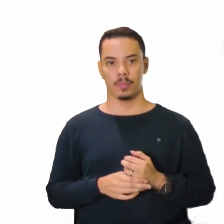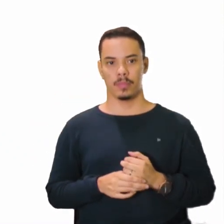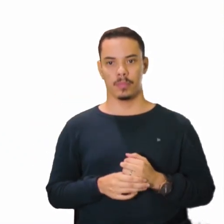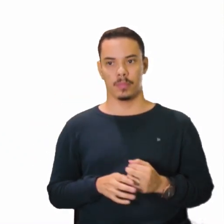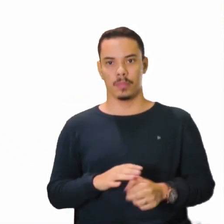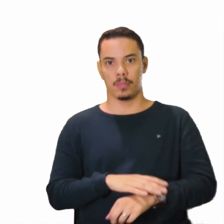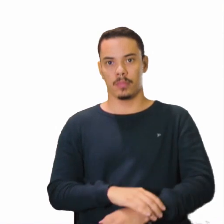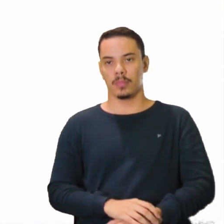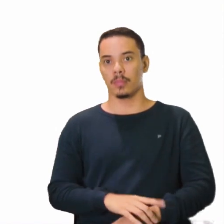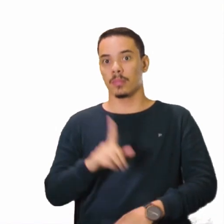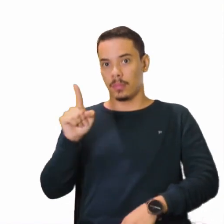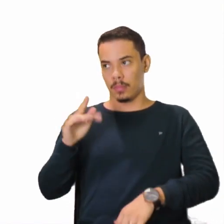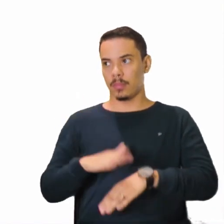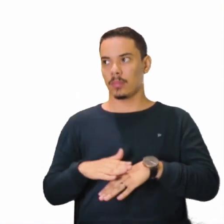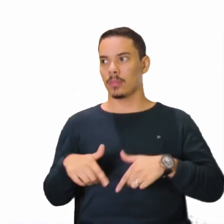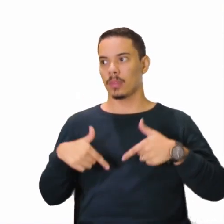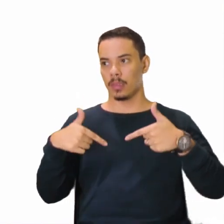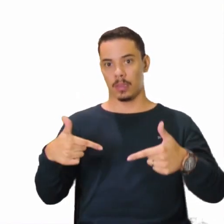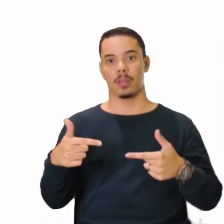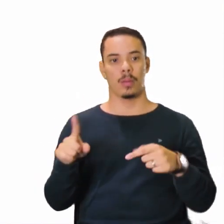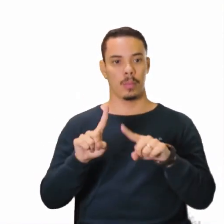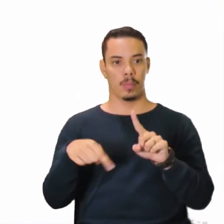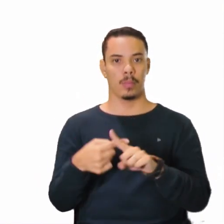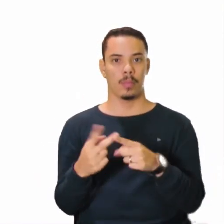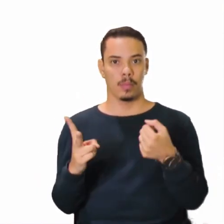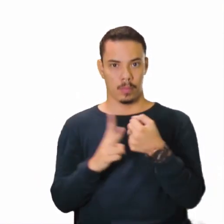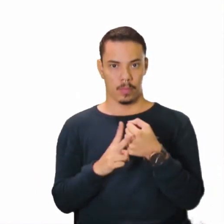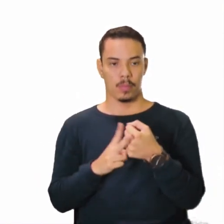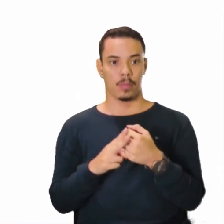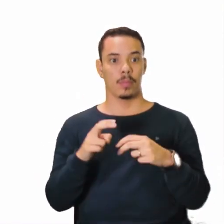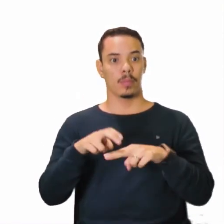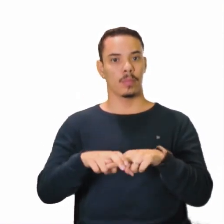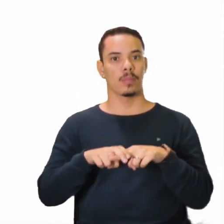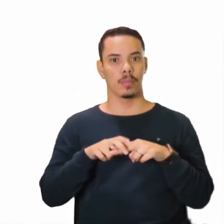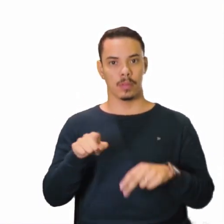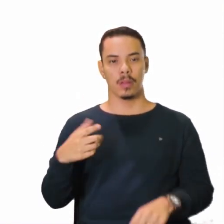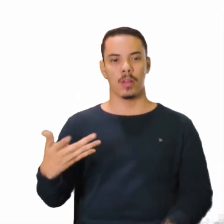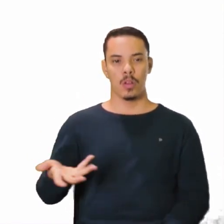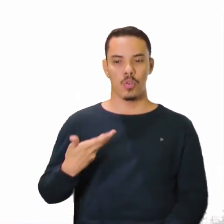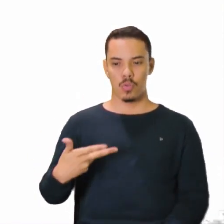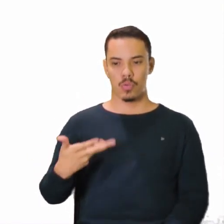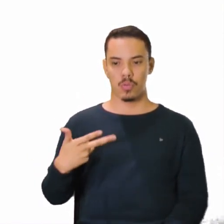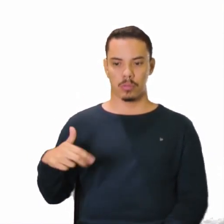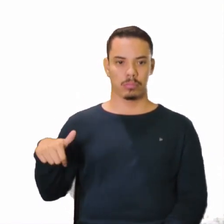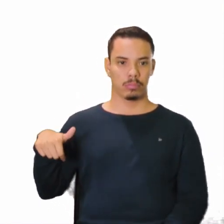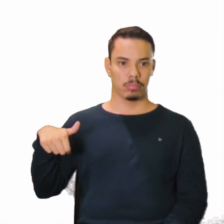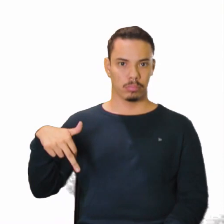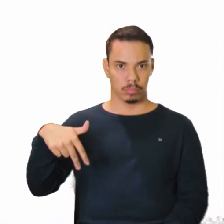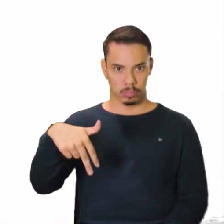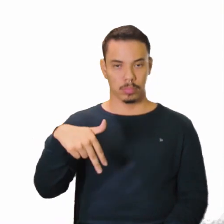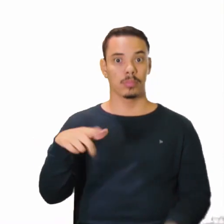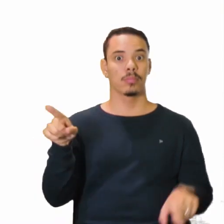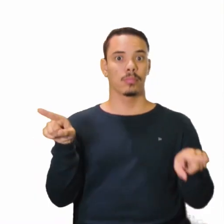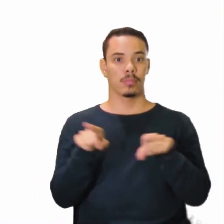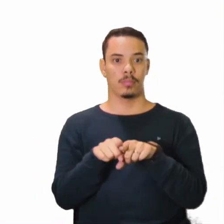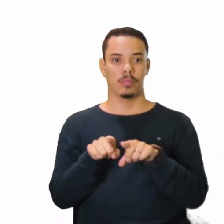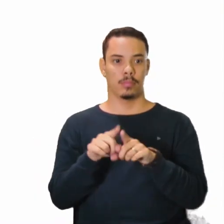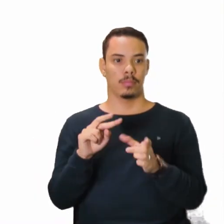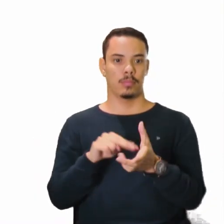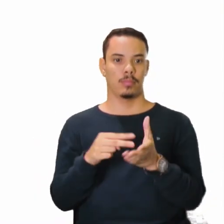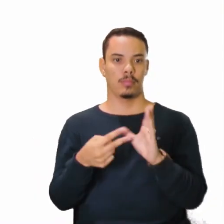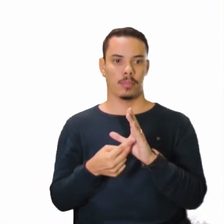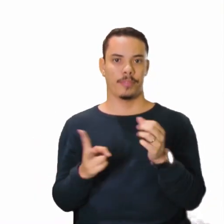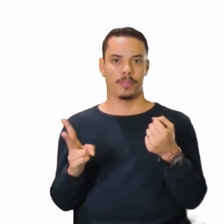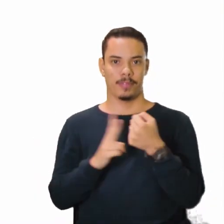é uma ação, aperta é um verbo. E na hora que quando ele está correndo, correr também é